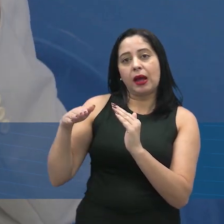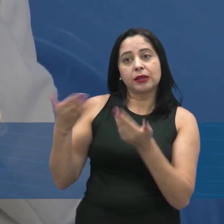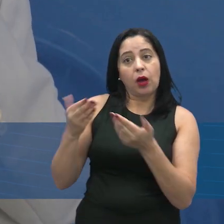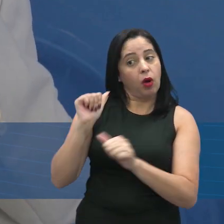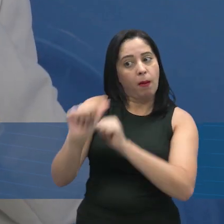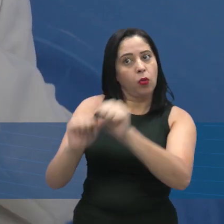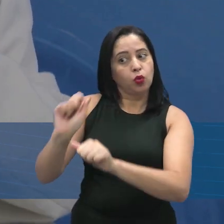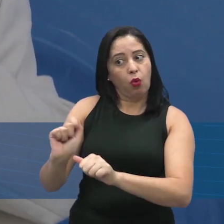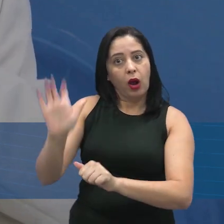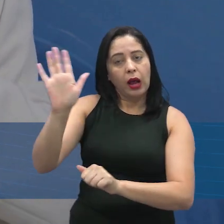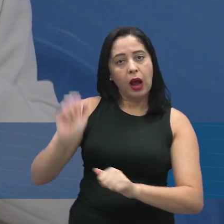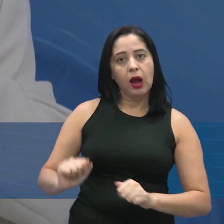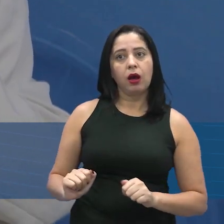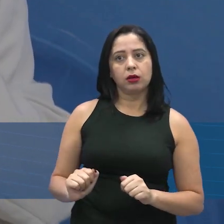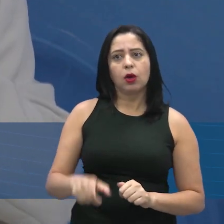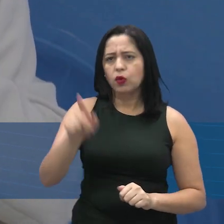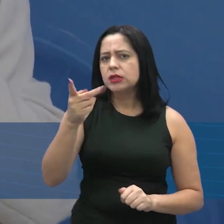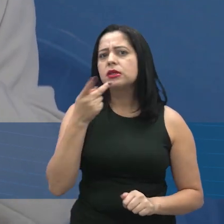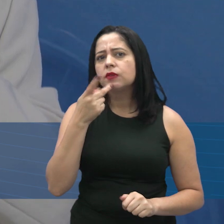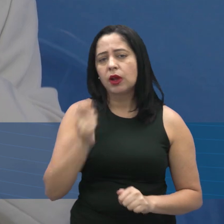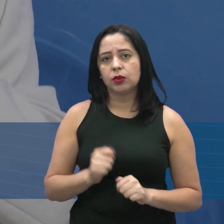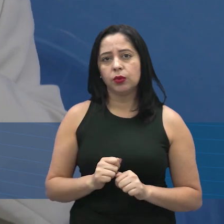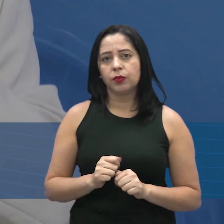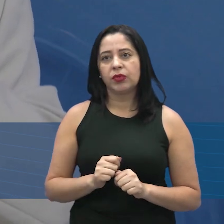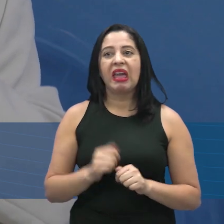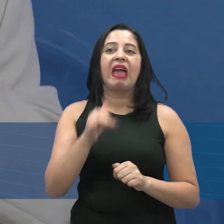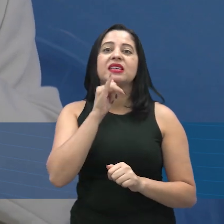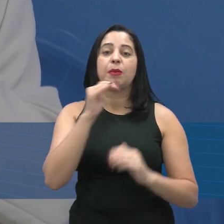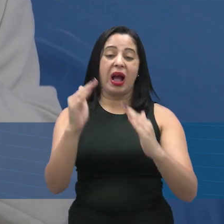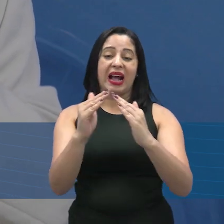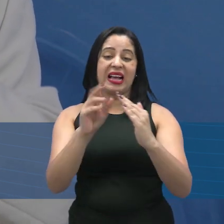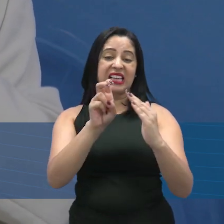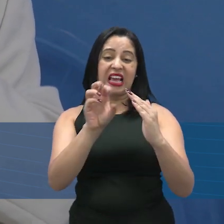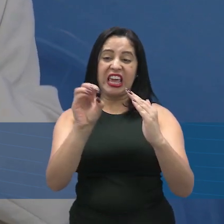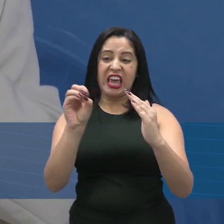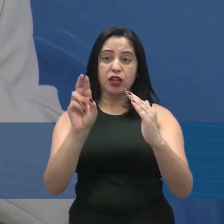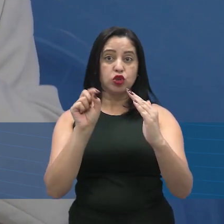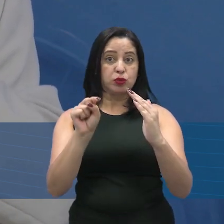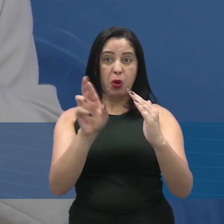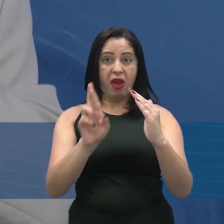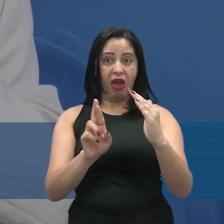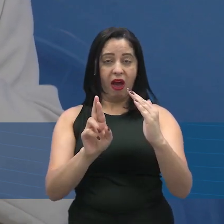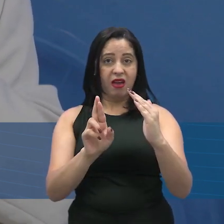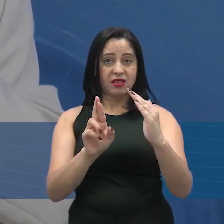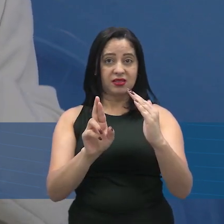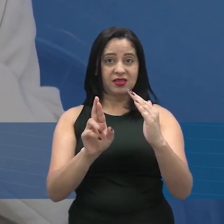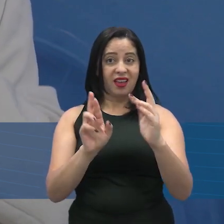nem tanto. Você mesmo citou. Hoje, de repente, um imóvel de R$500 mil é muito diferente do